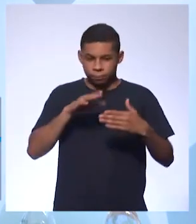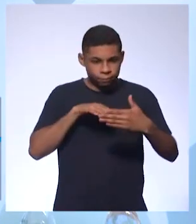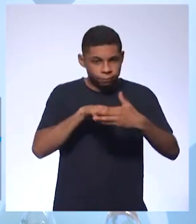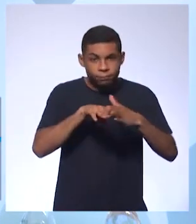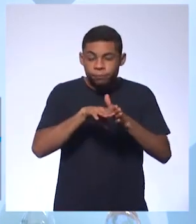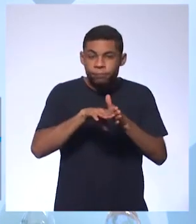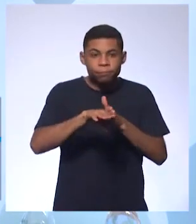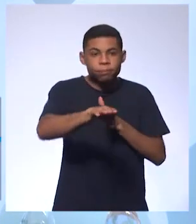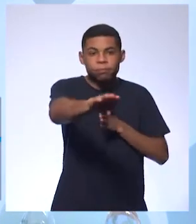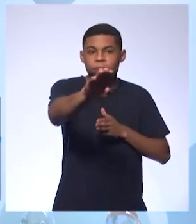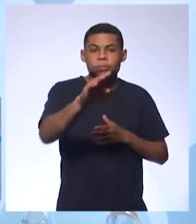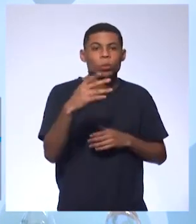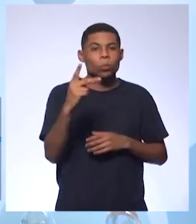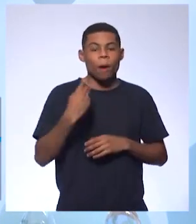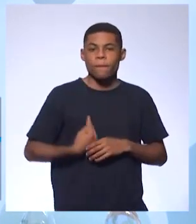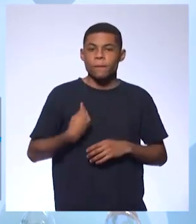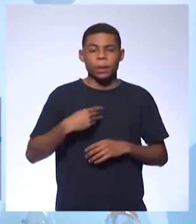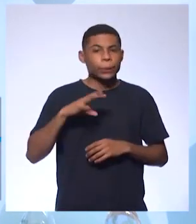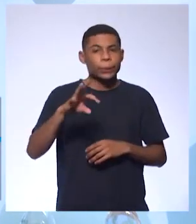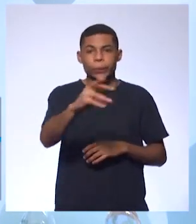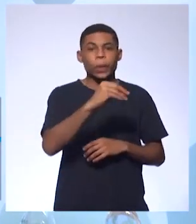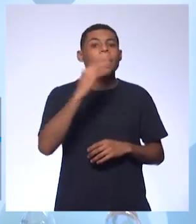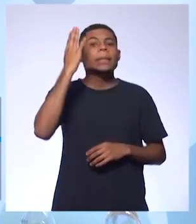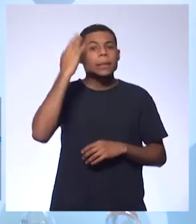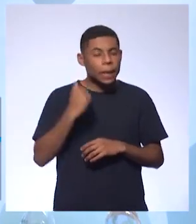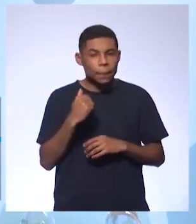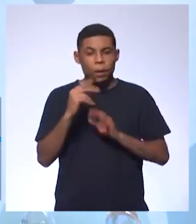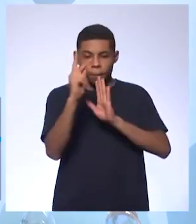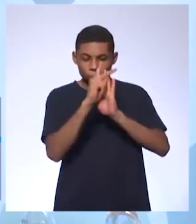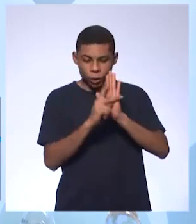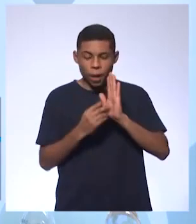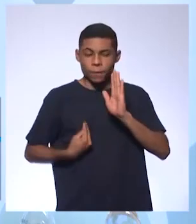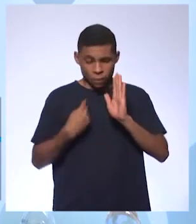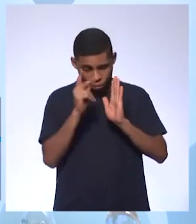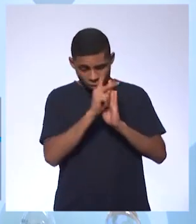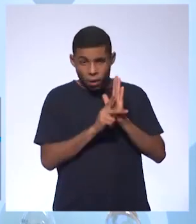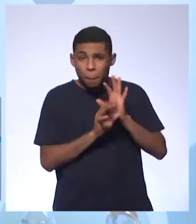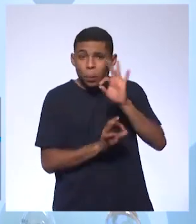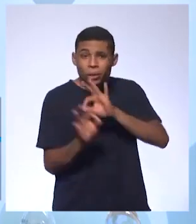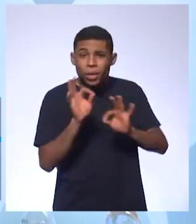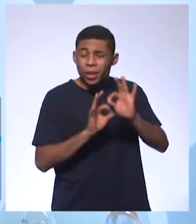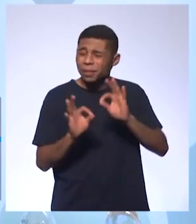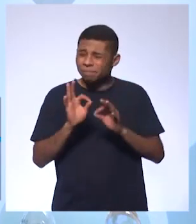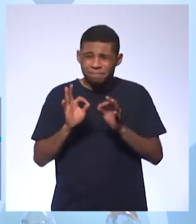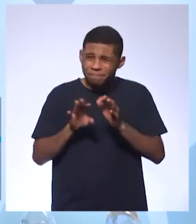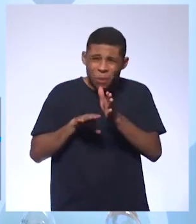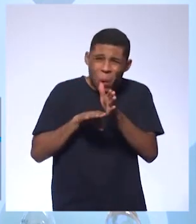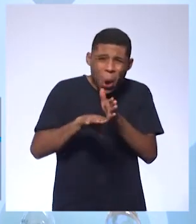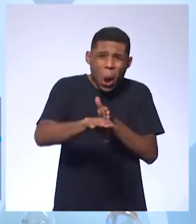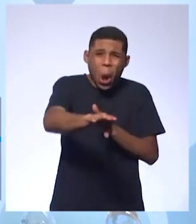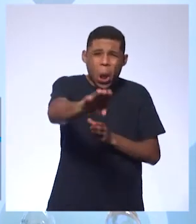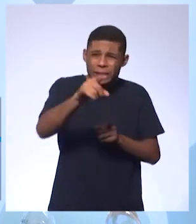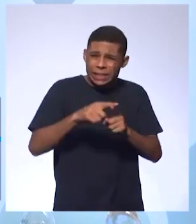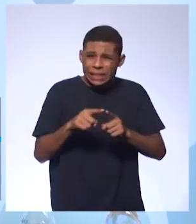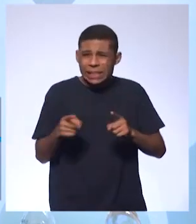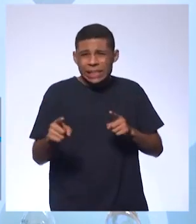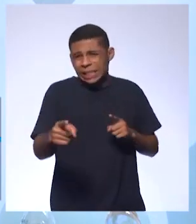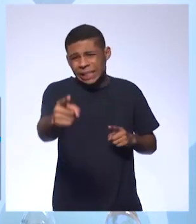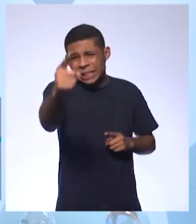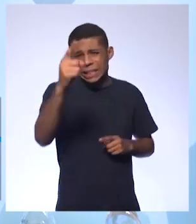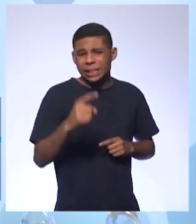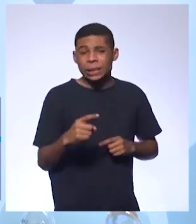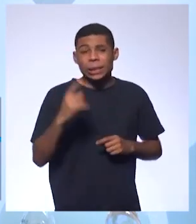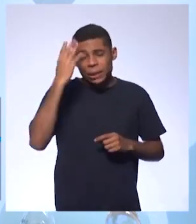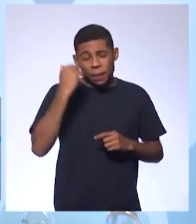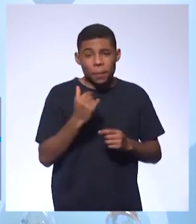no decorrer da nossa vida inteira, já que projeta, se projetar, se lançar, a gente vai falar um pouquinho dessa tendência não só na